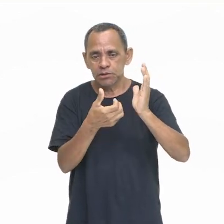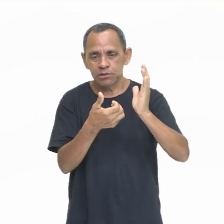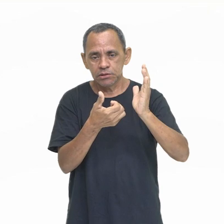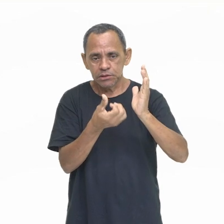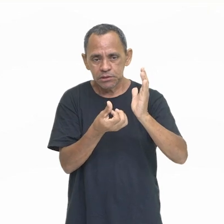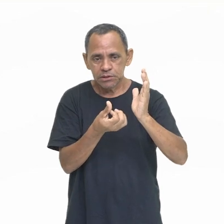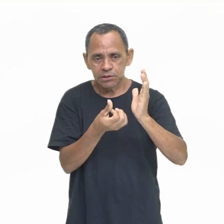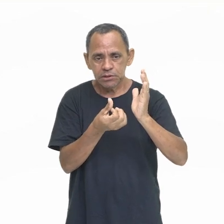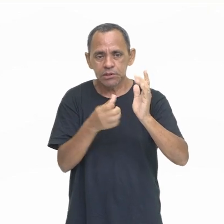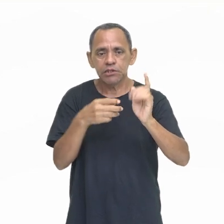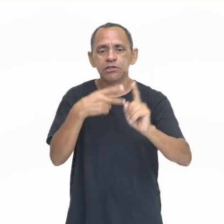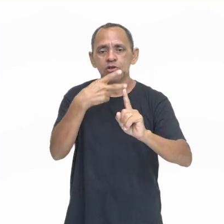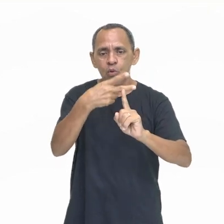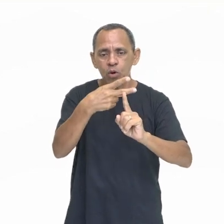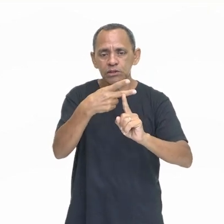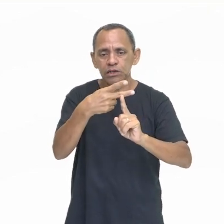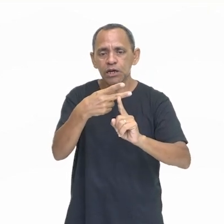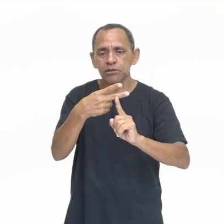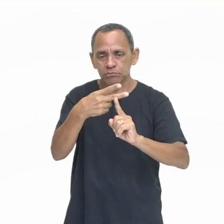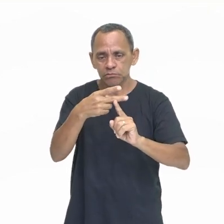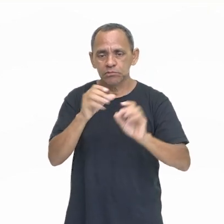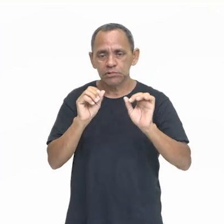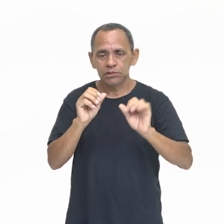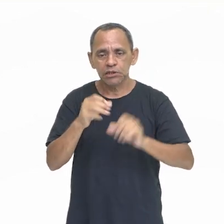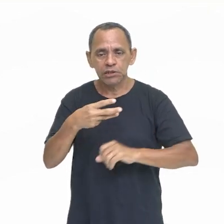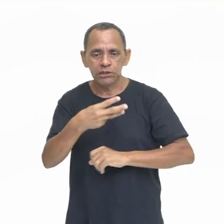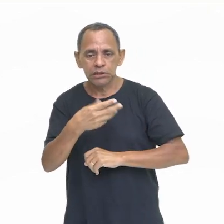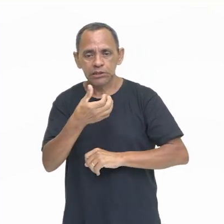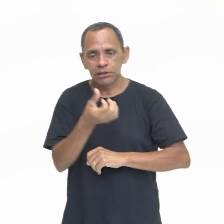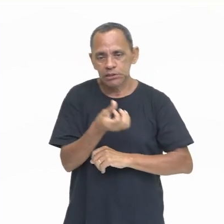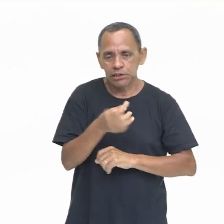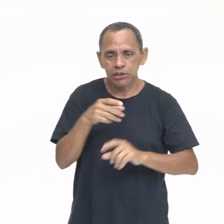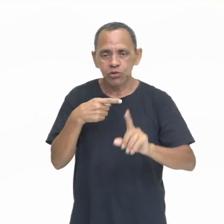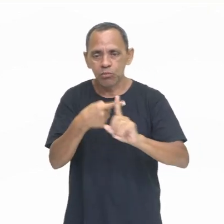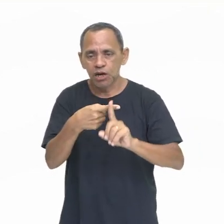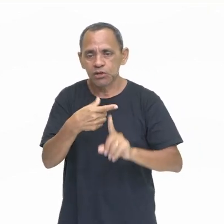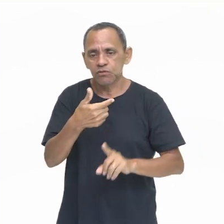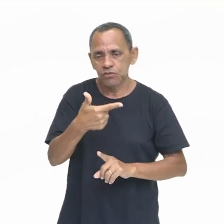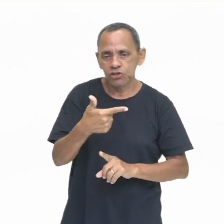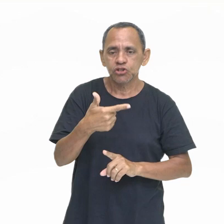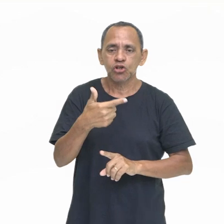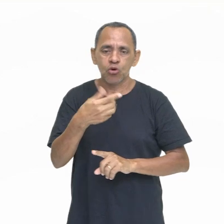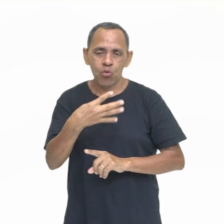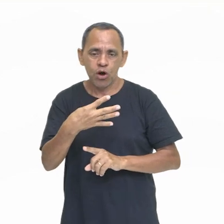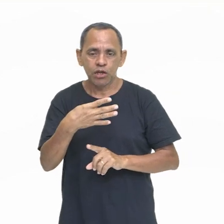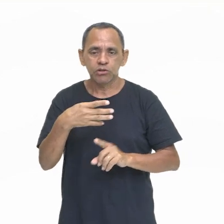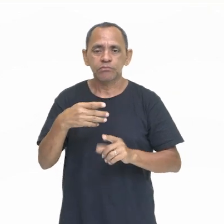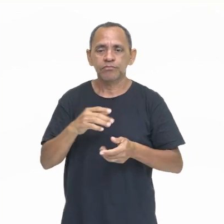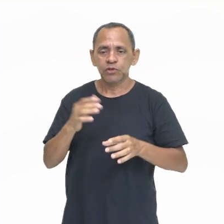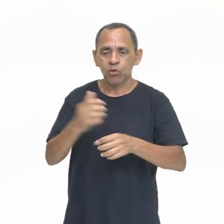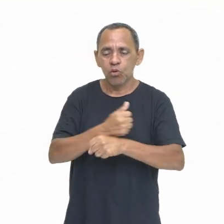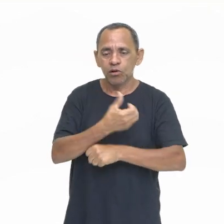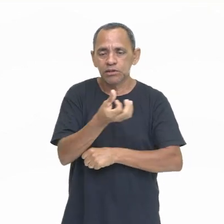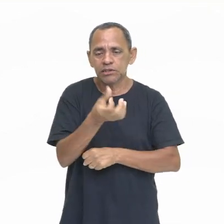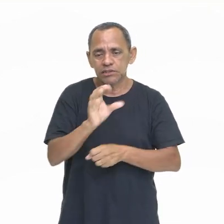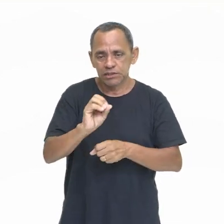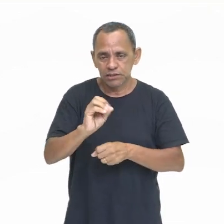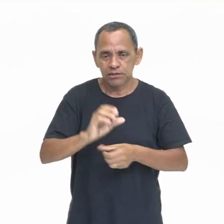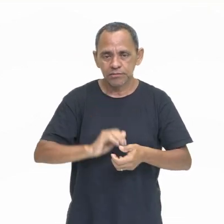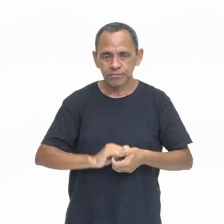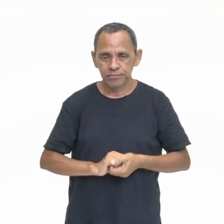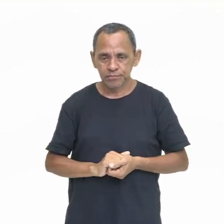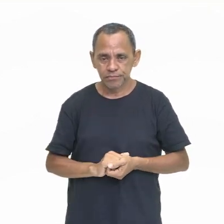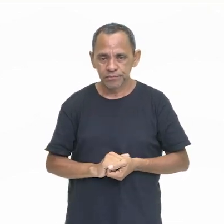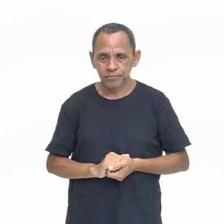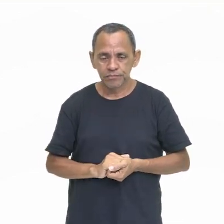ao quadrado, que é 36. E aqui, ó, menos 4 vezes 3, menos 12 vezes 2, mais